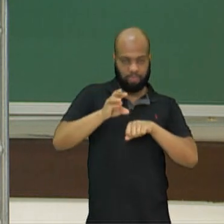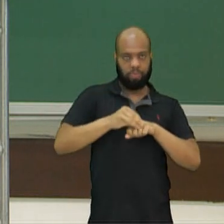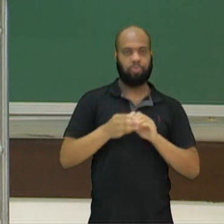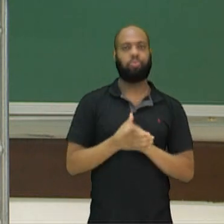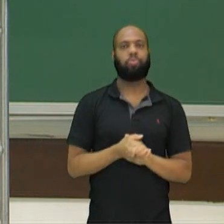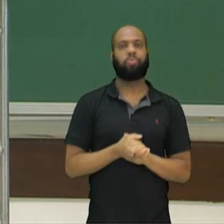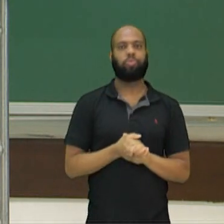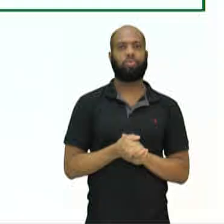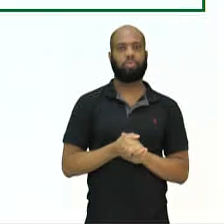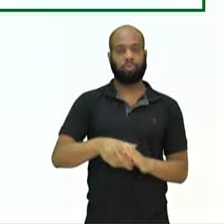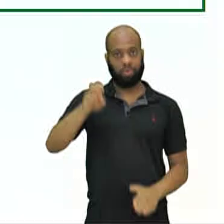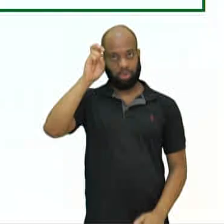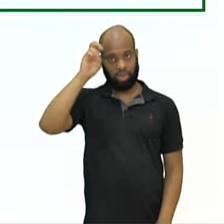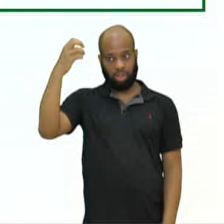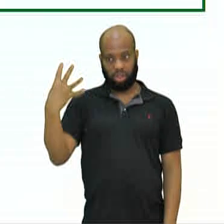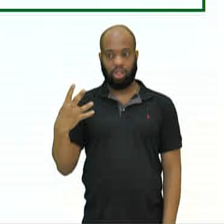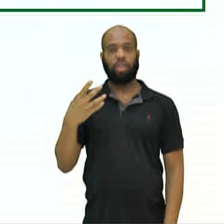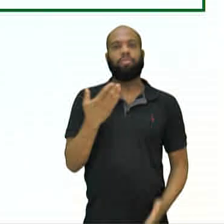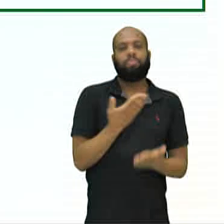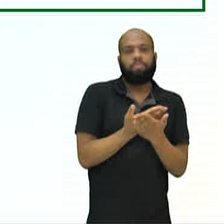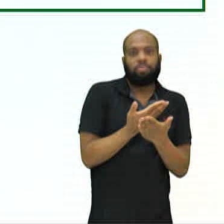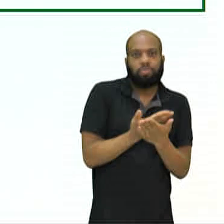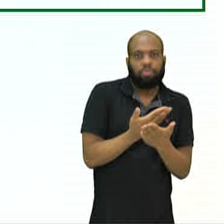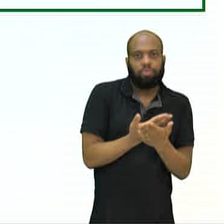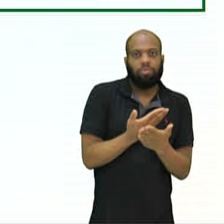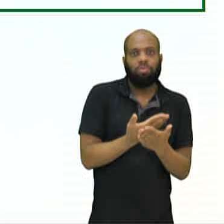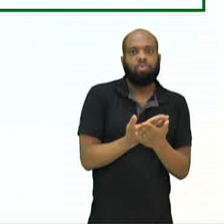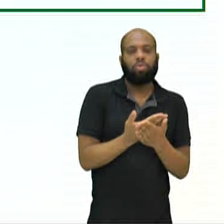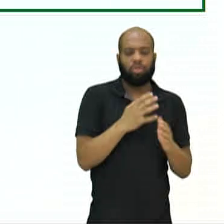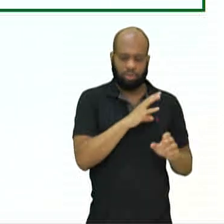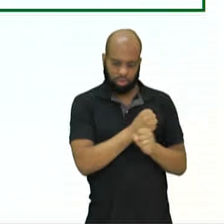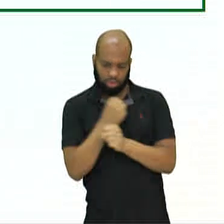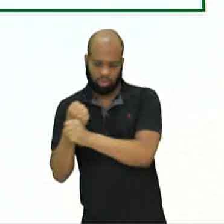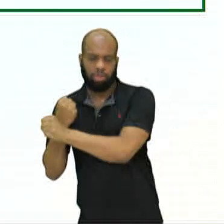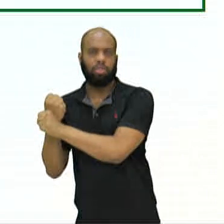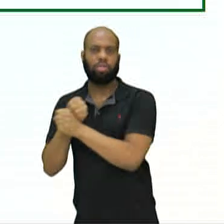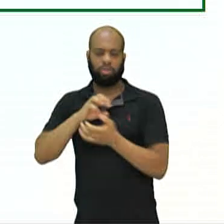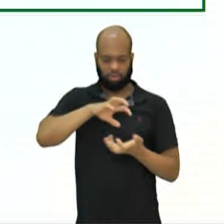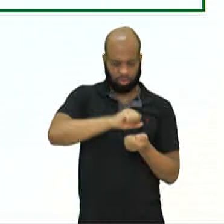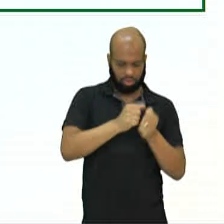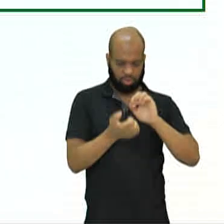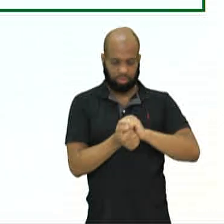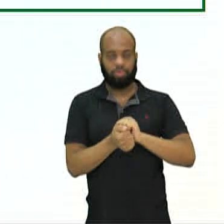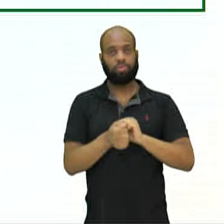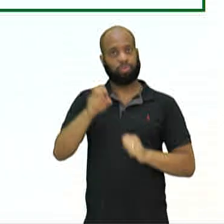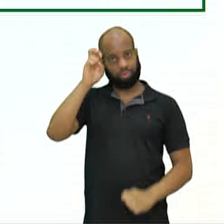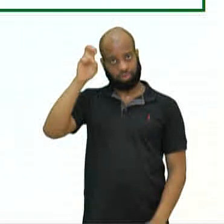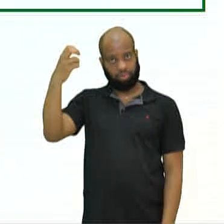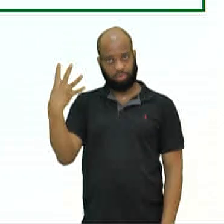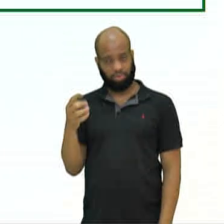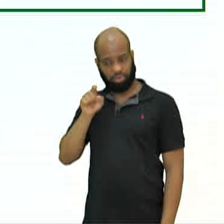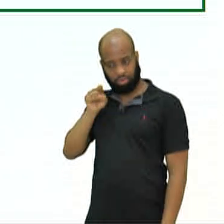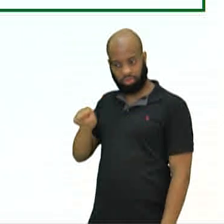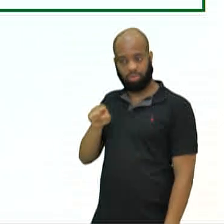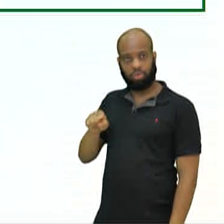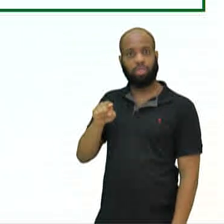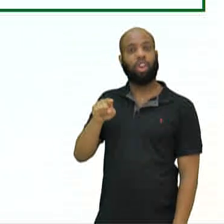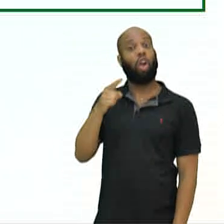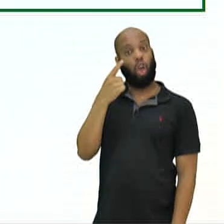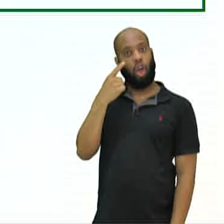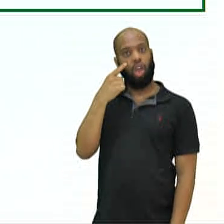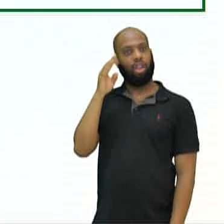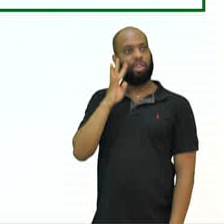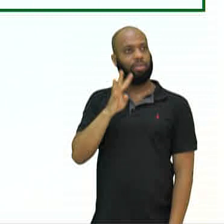Jean Piaget, epistemologia, construtivismo. O Jean Piaget, olhem só que